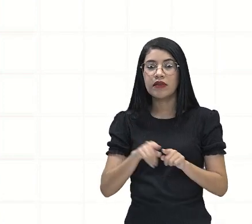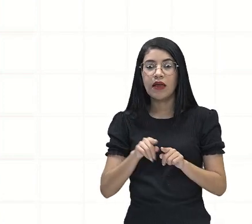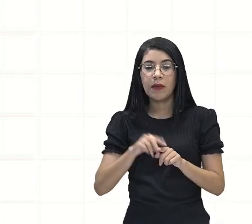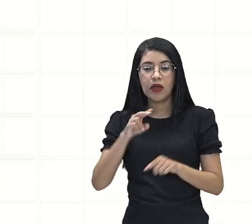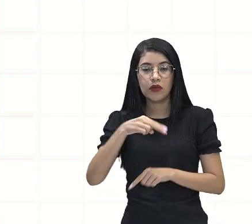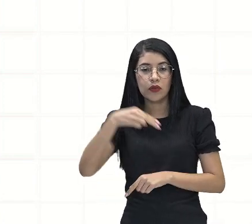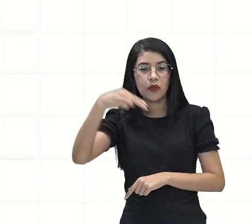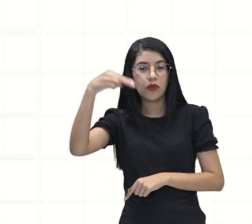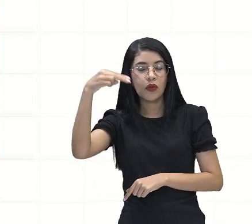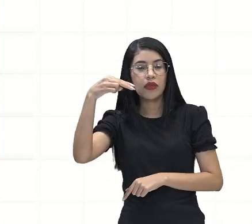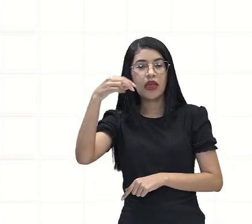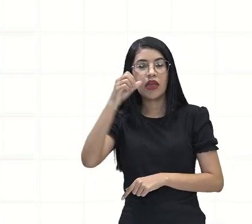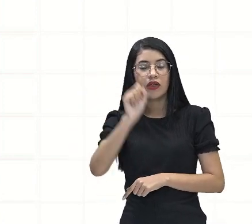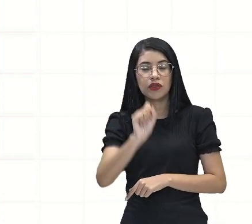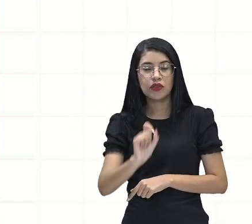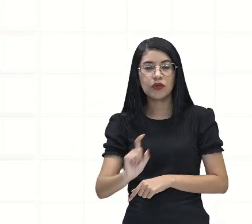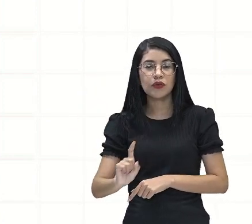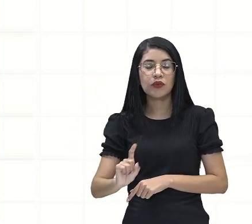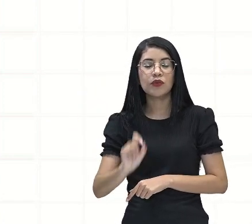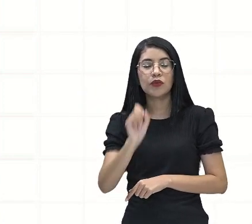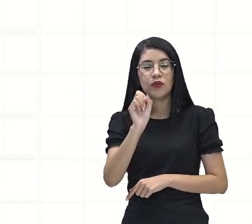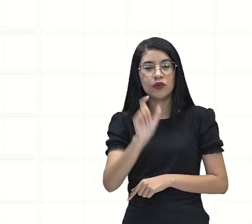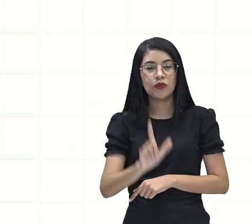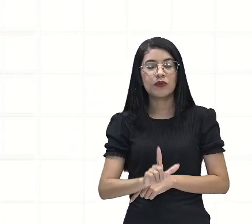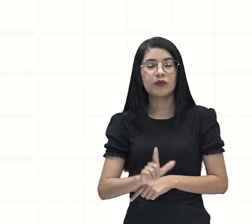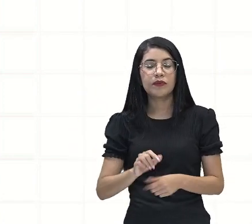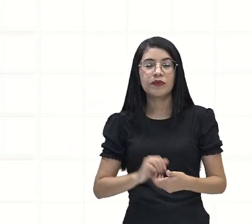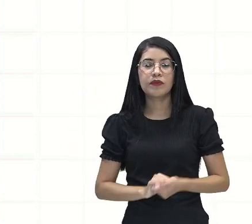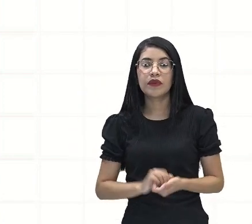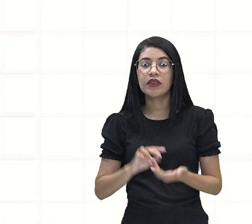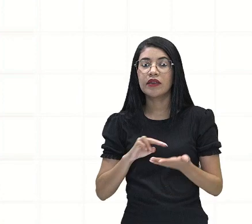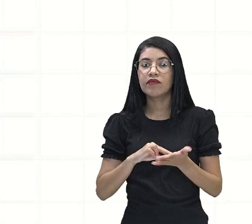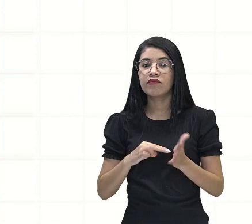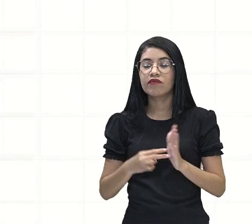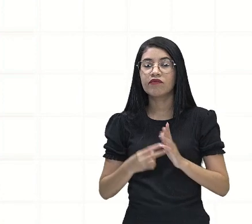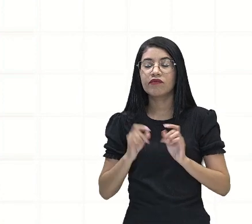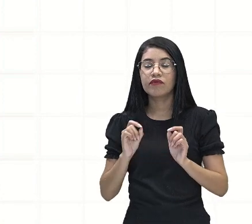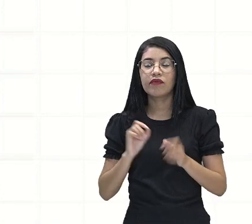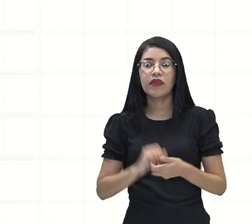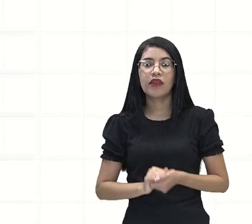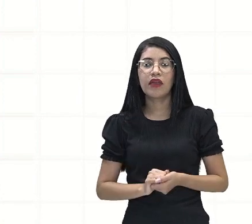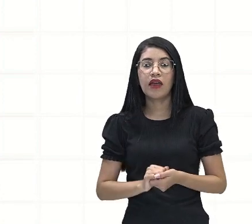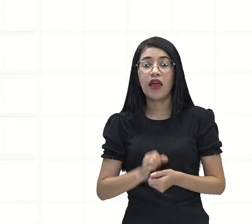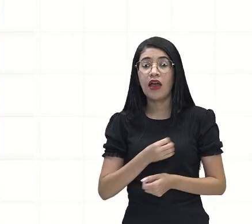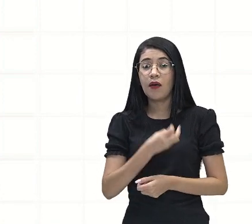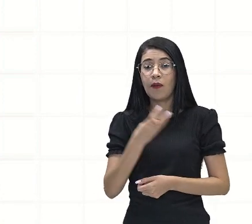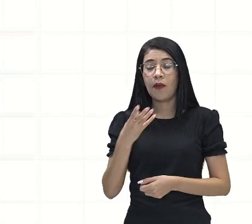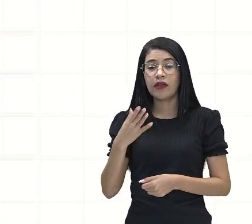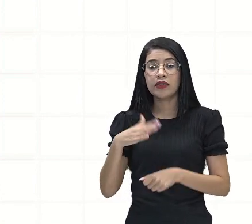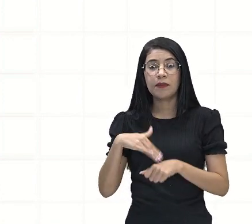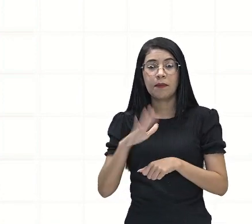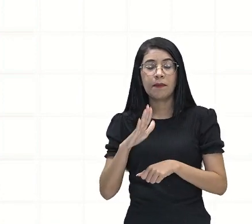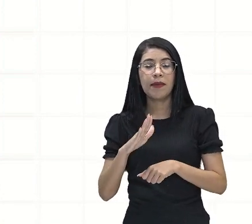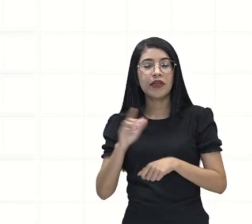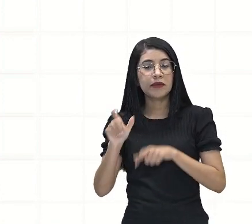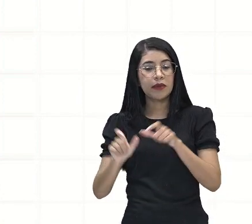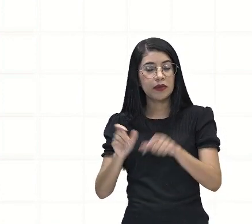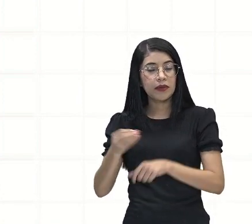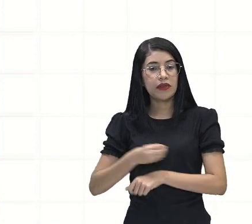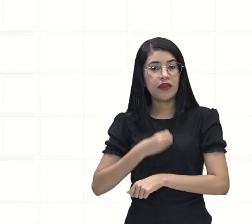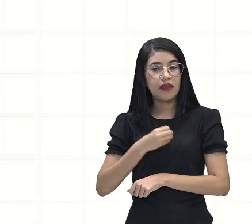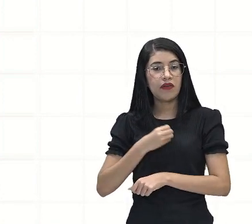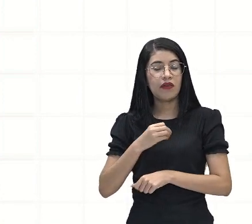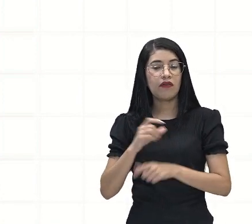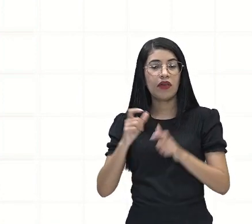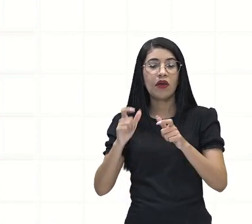Nordeste a região Sudeste e Sul quer dizer que há mais Eh o número de habitantes a cada quilômetros quadros é